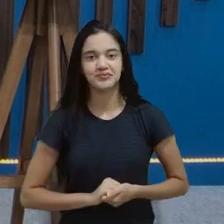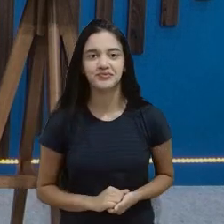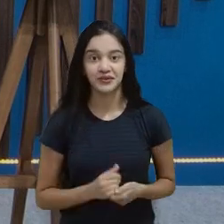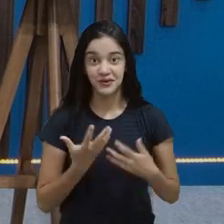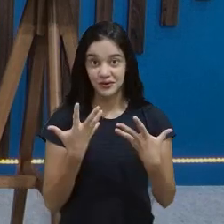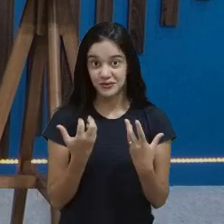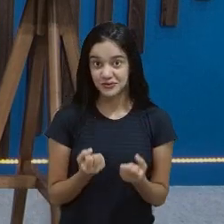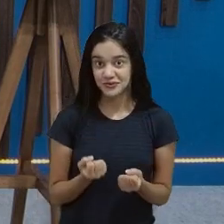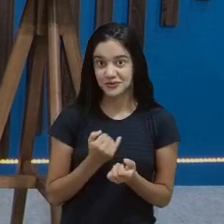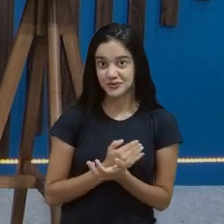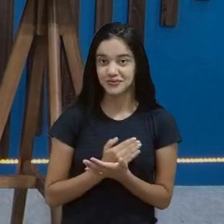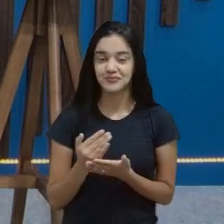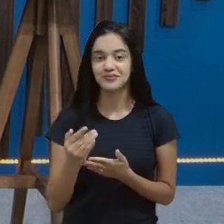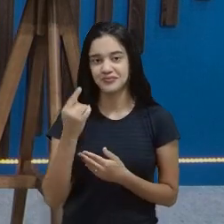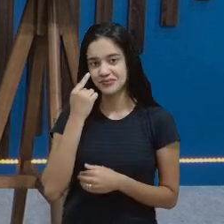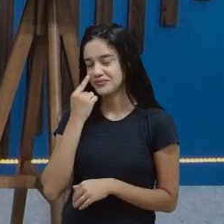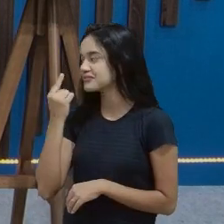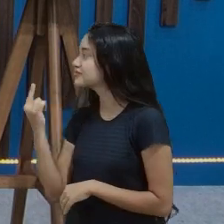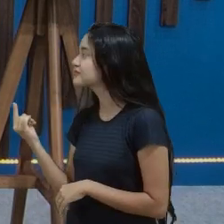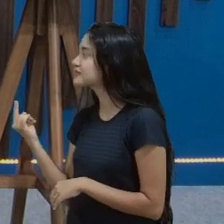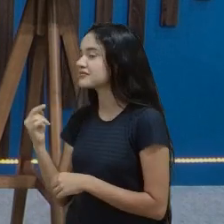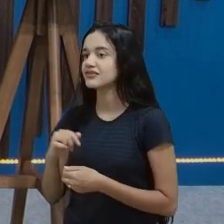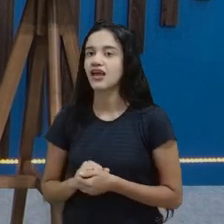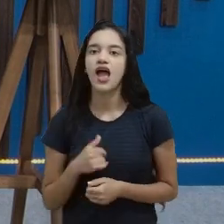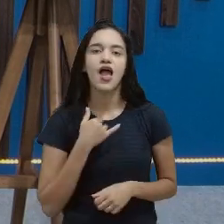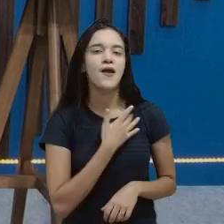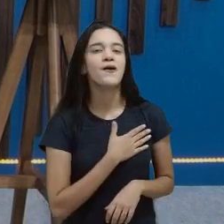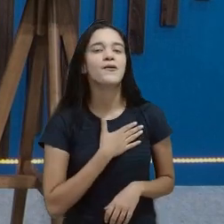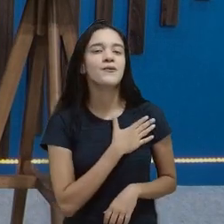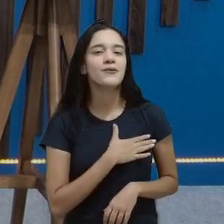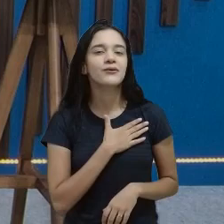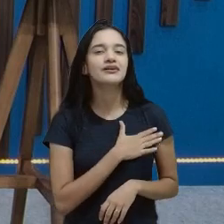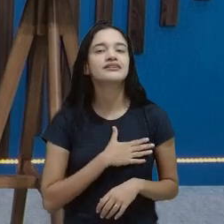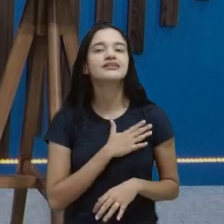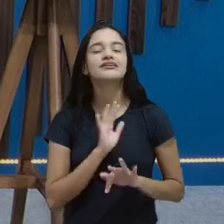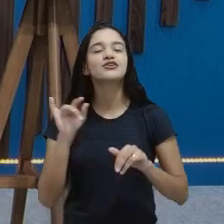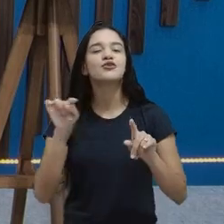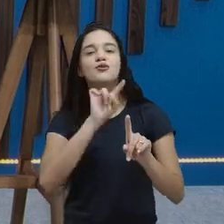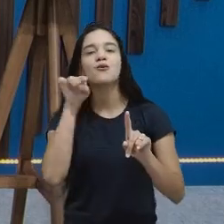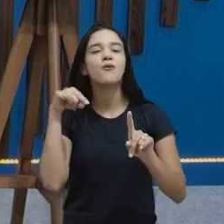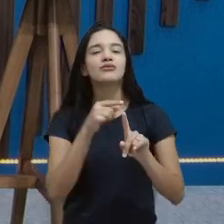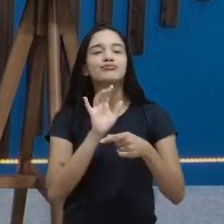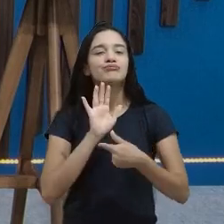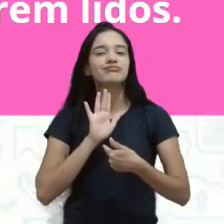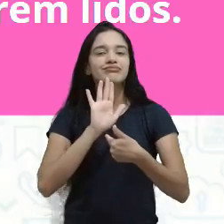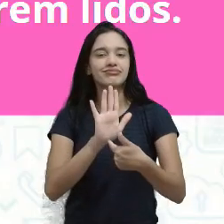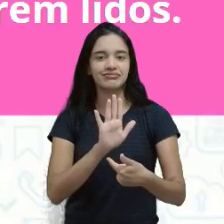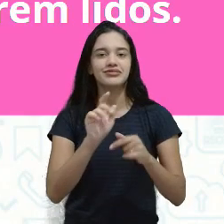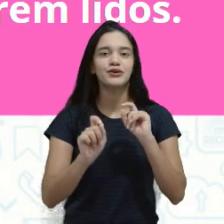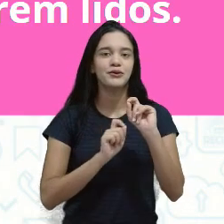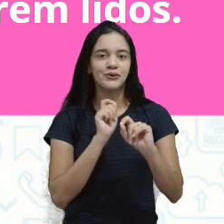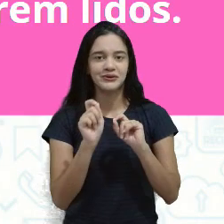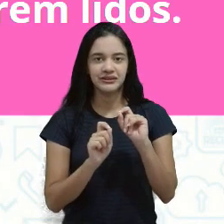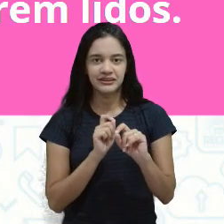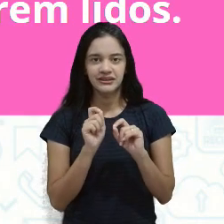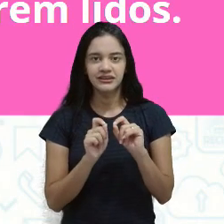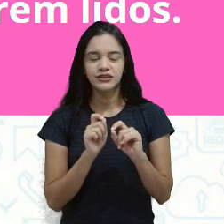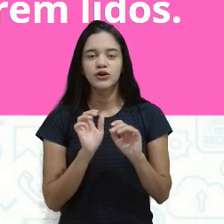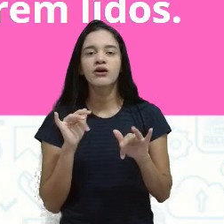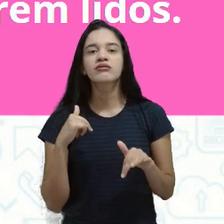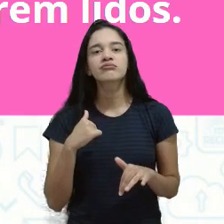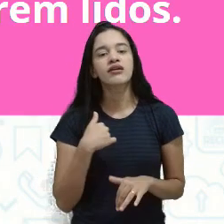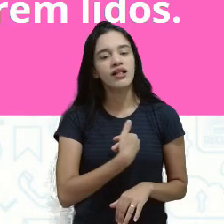Então, vamos lá. Eu gosto sempre de trazer o objetivo da nossa aula, não é? Para